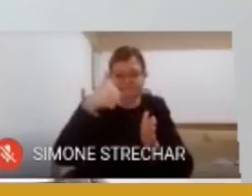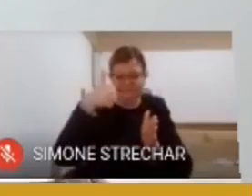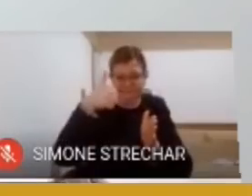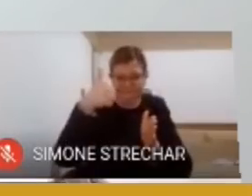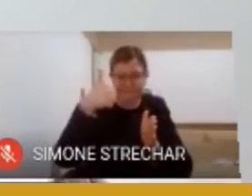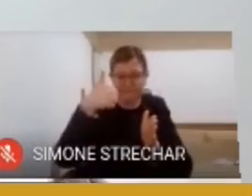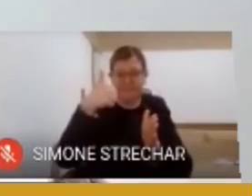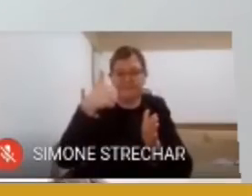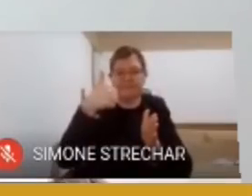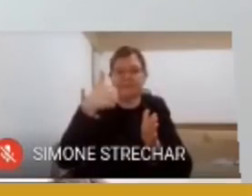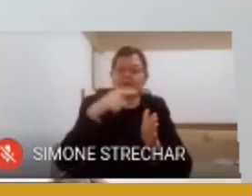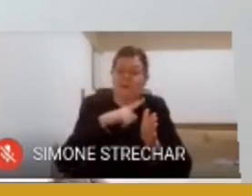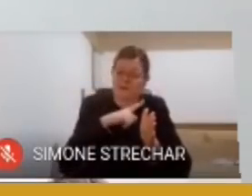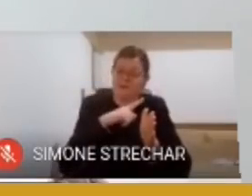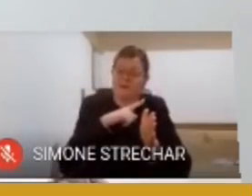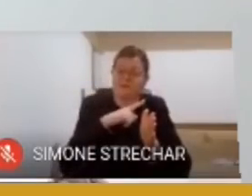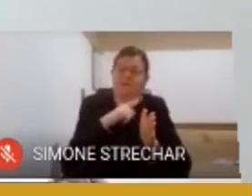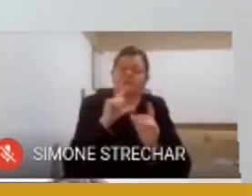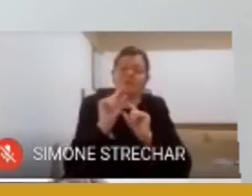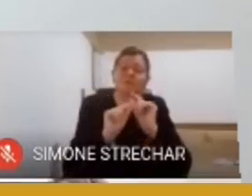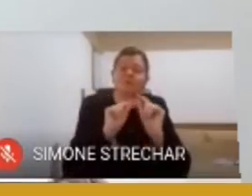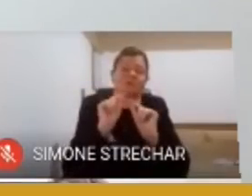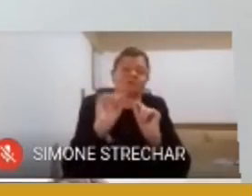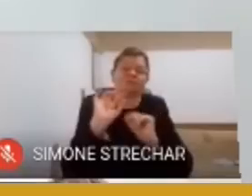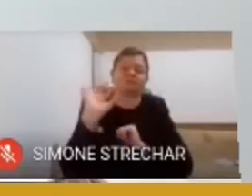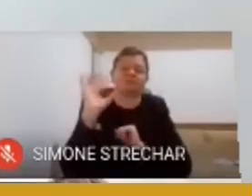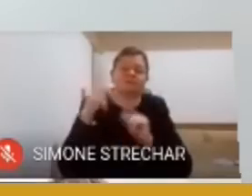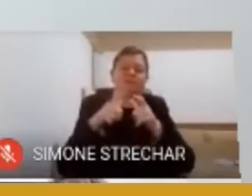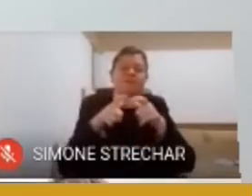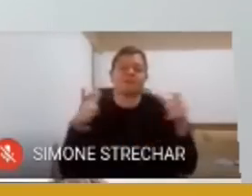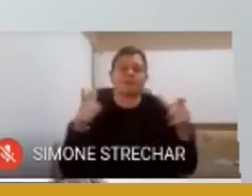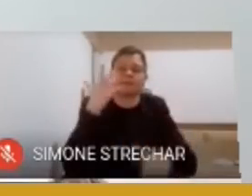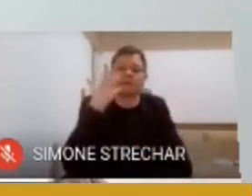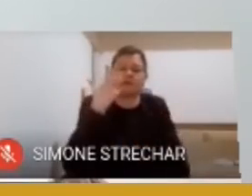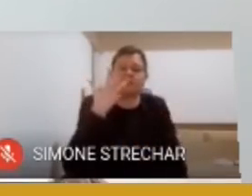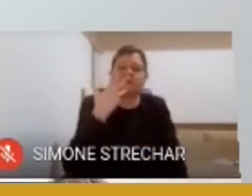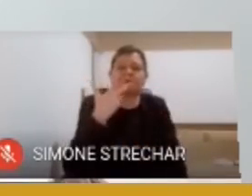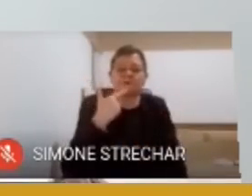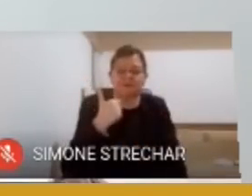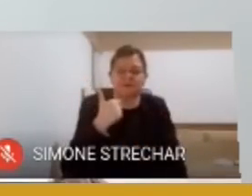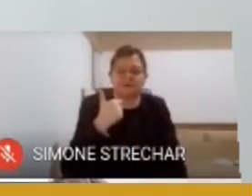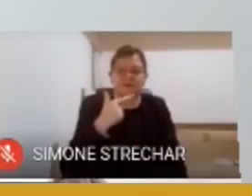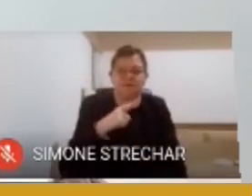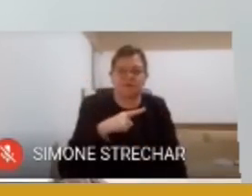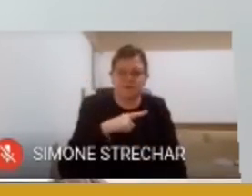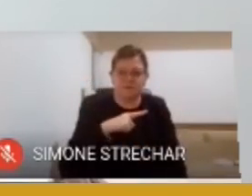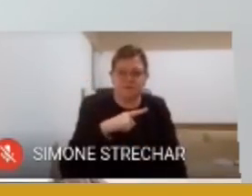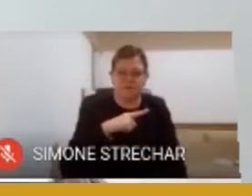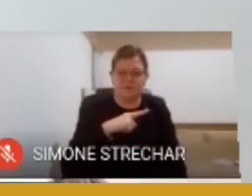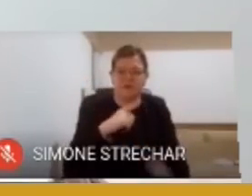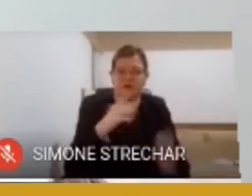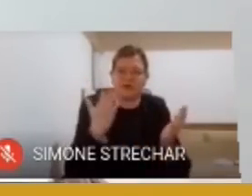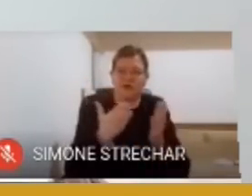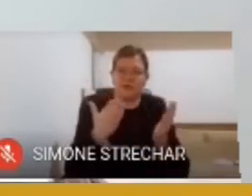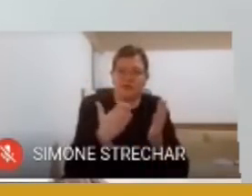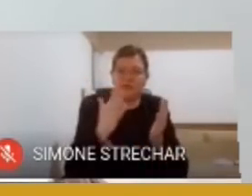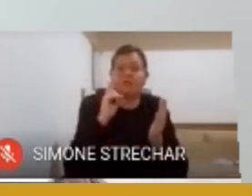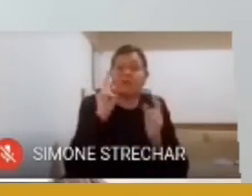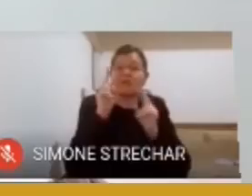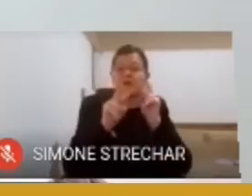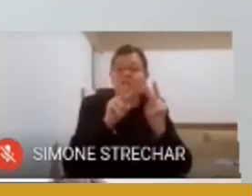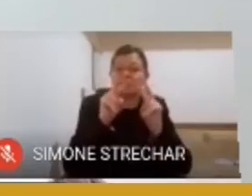crianças estão presenciando essas aulas remotas na presença de um adulto ou uma adulta de casa. Então,